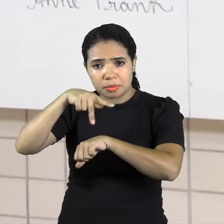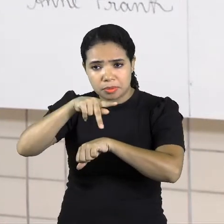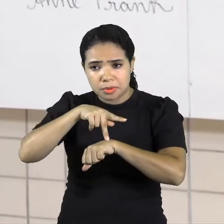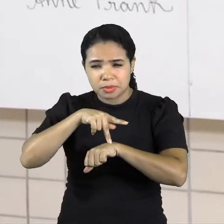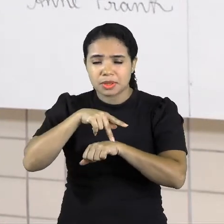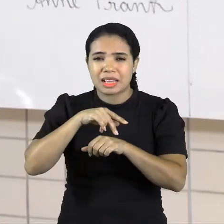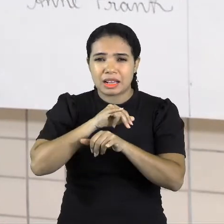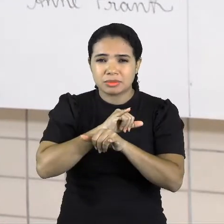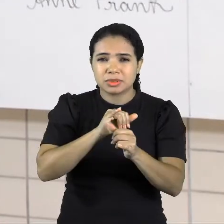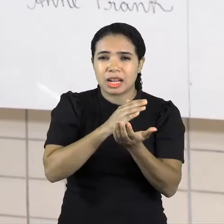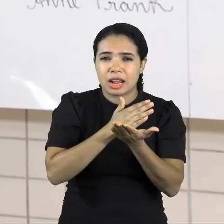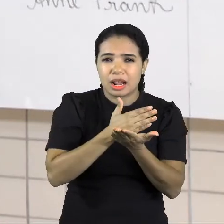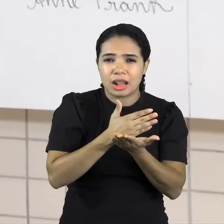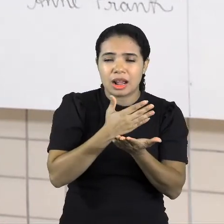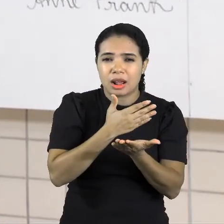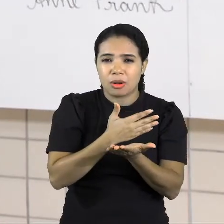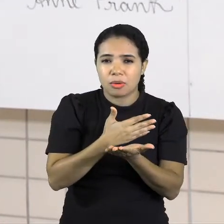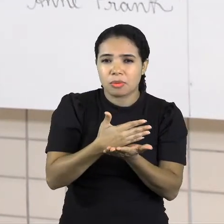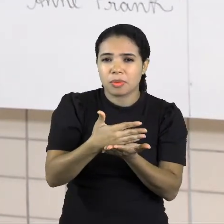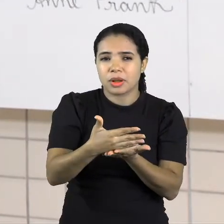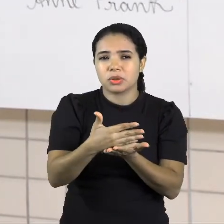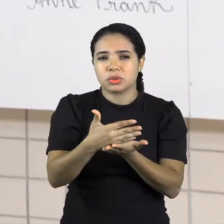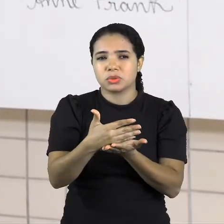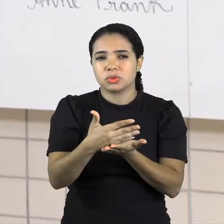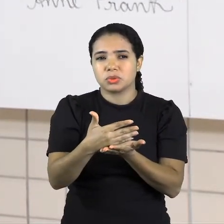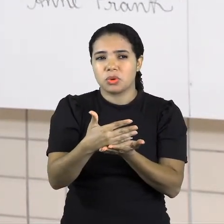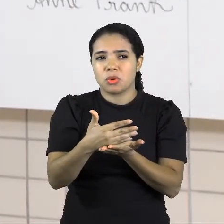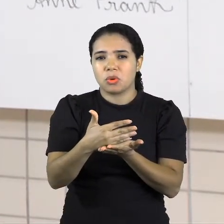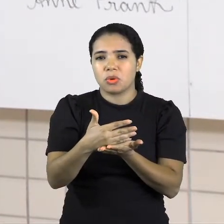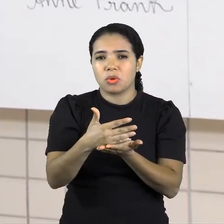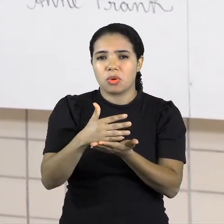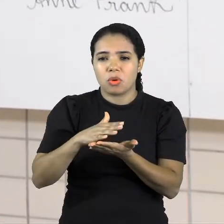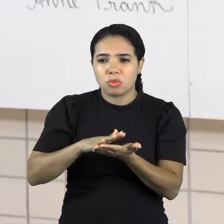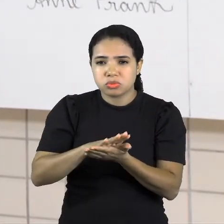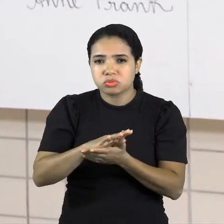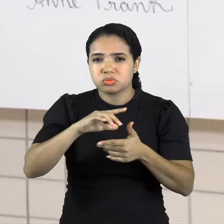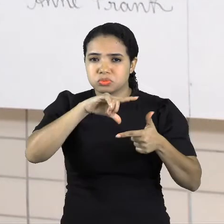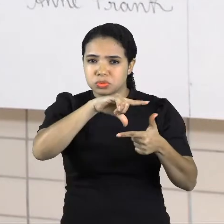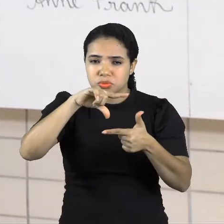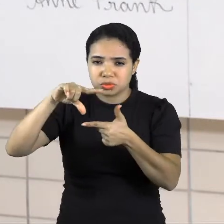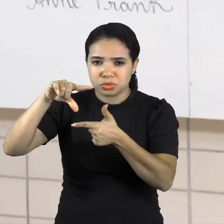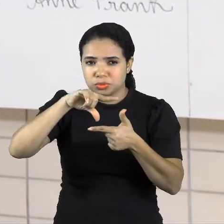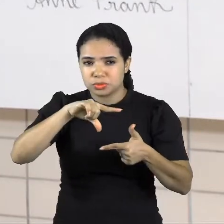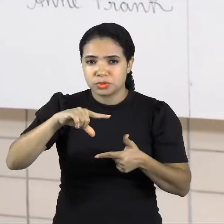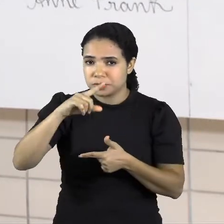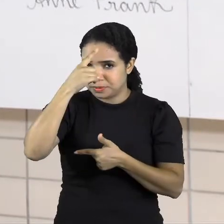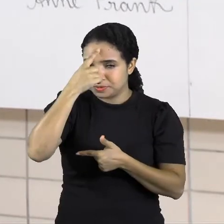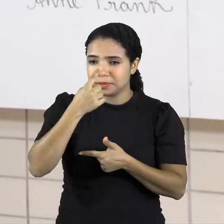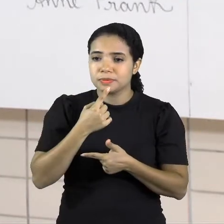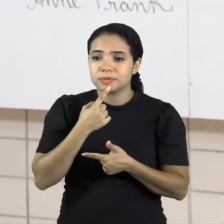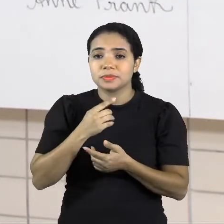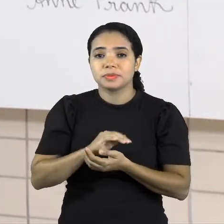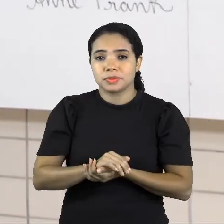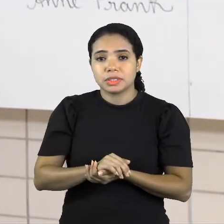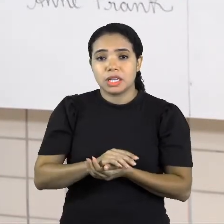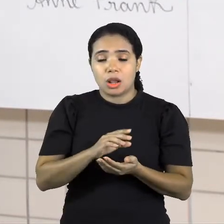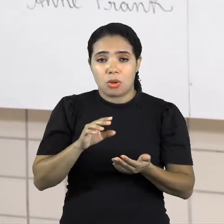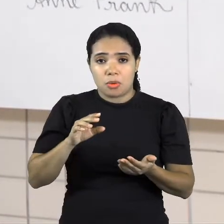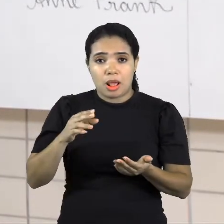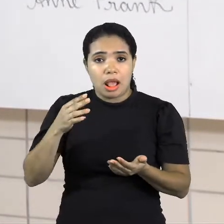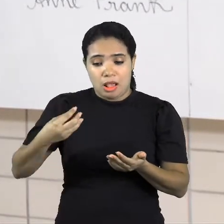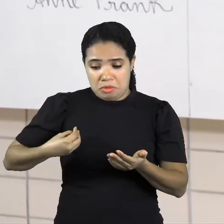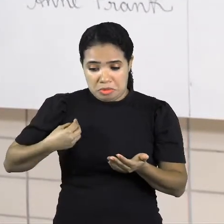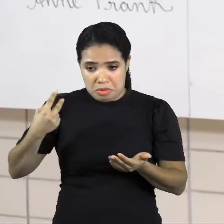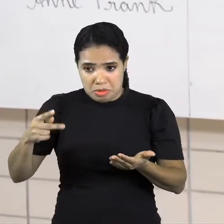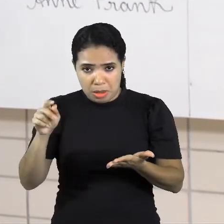quando aconteceu o lançamento dessa obra em quadrinhos, certo? No diário, a quem a menina